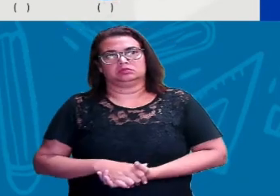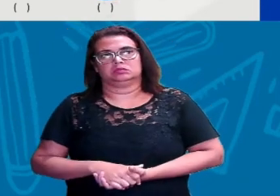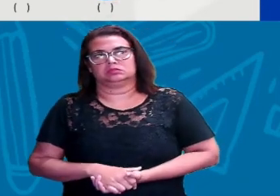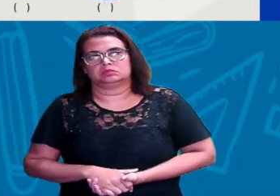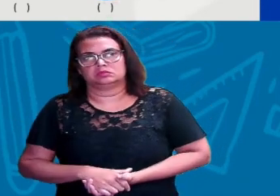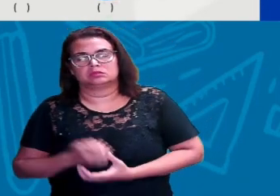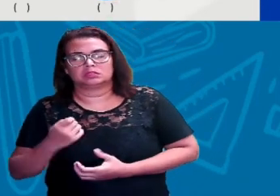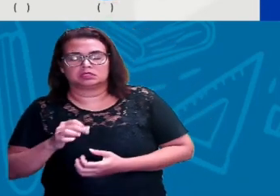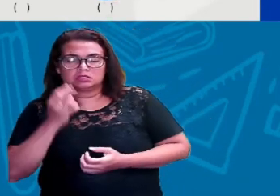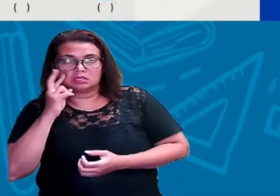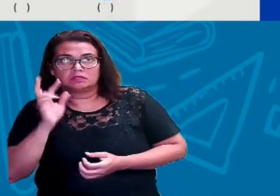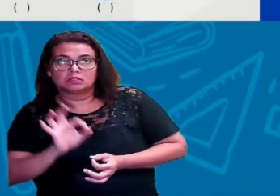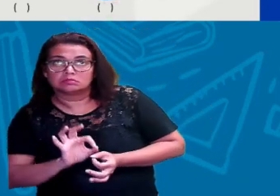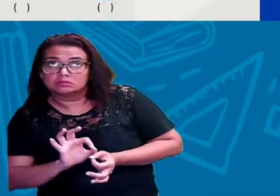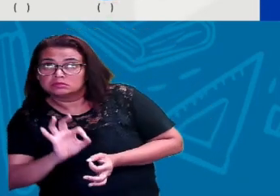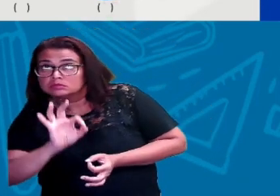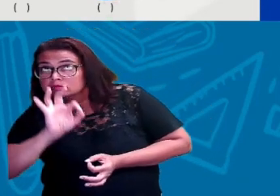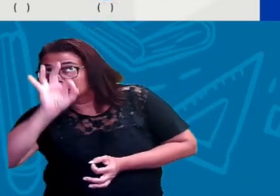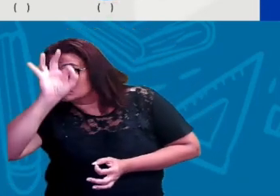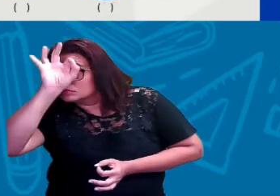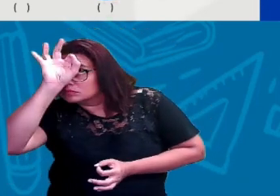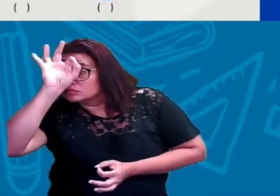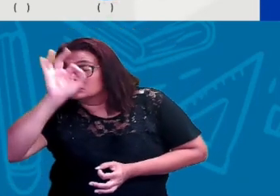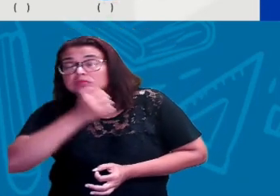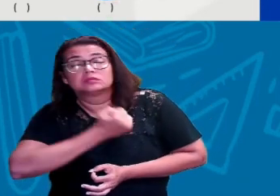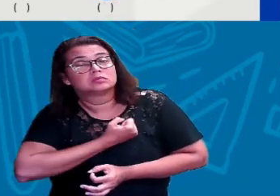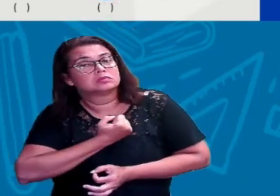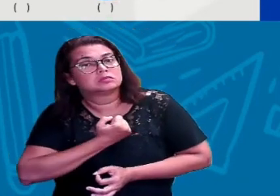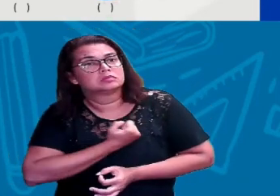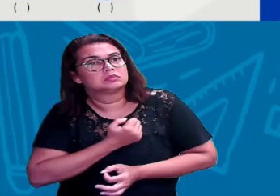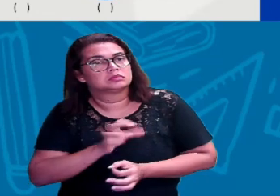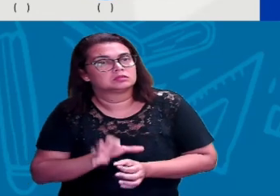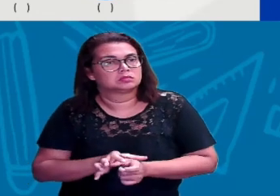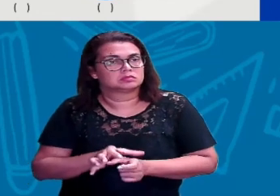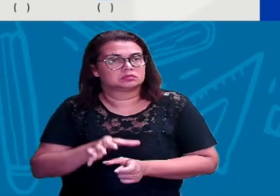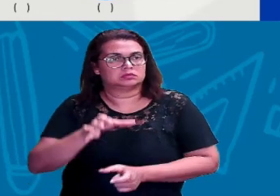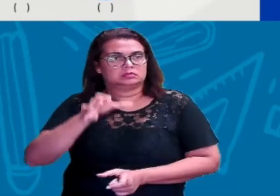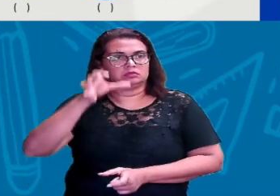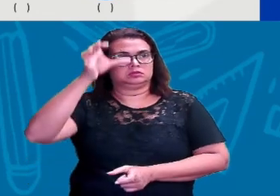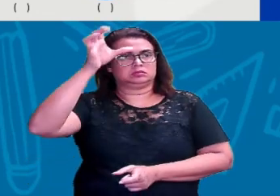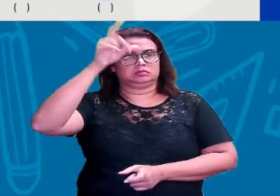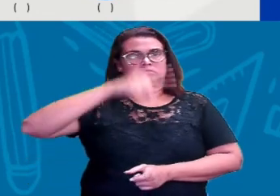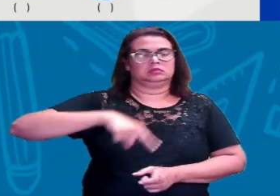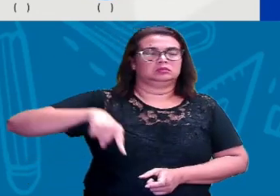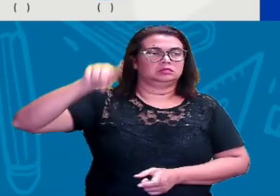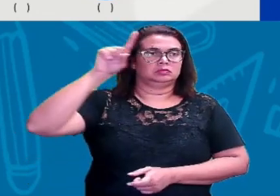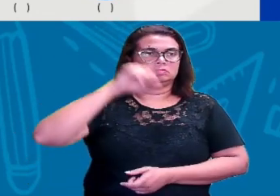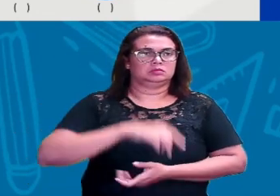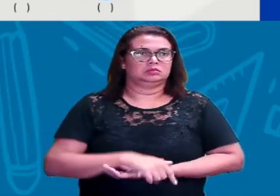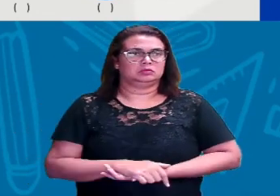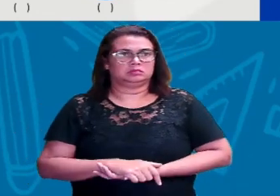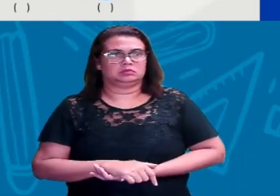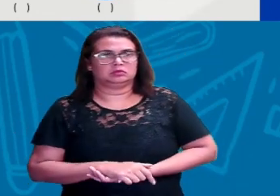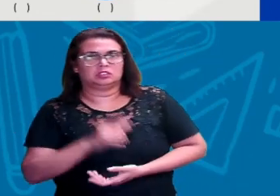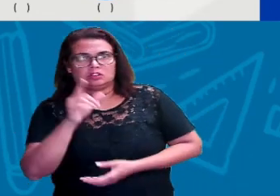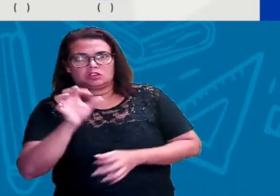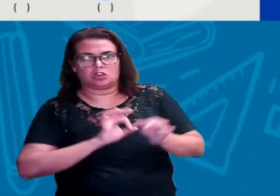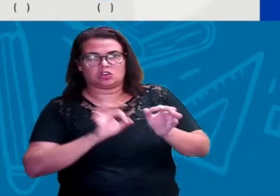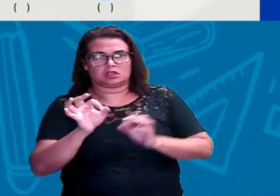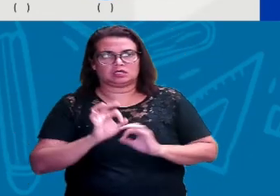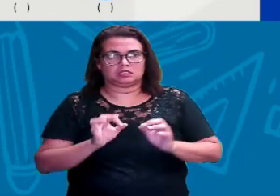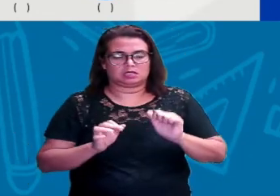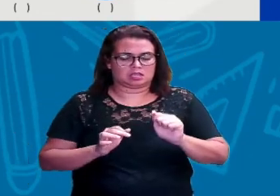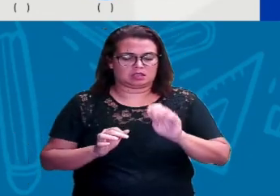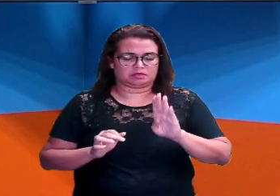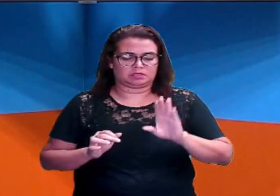o comprimento dessa lata. Essa é a mais alta. Então, ordene as latas usando as